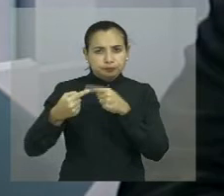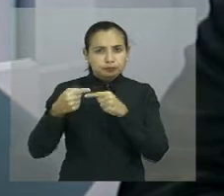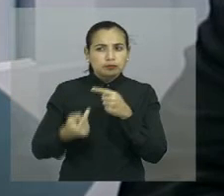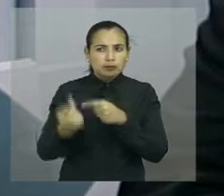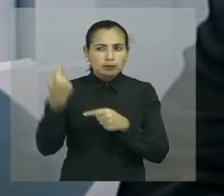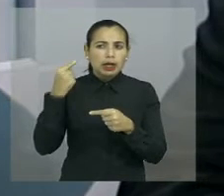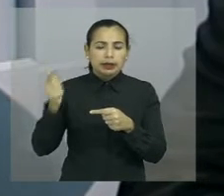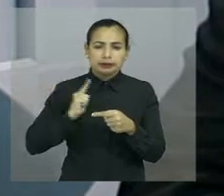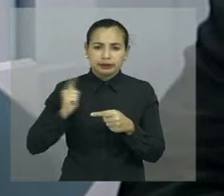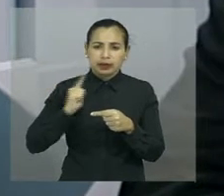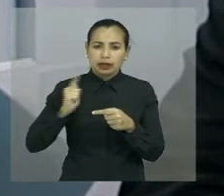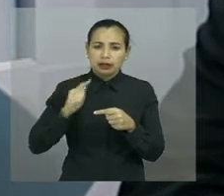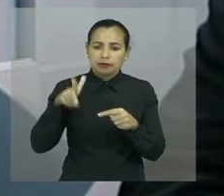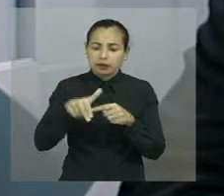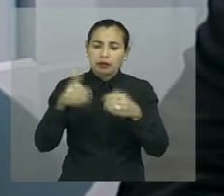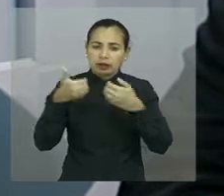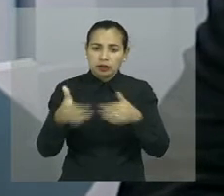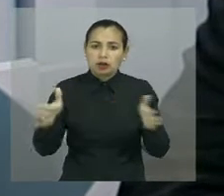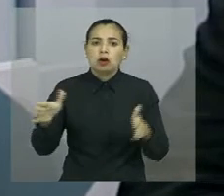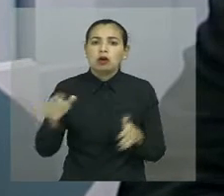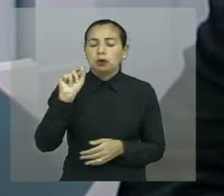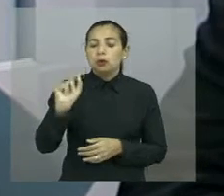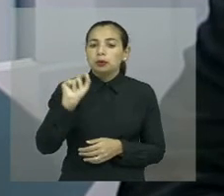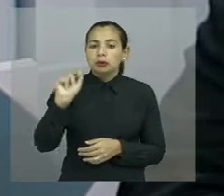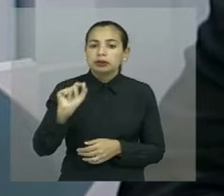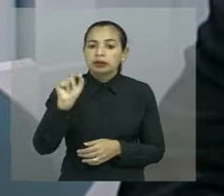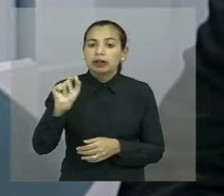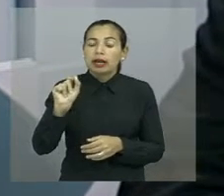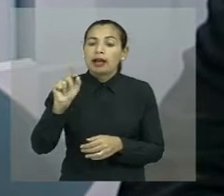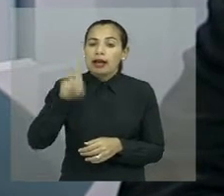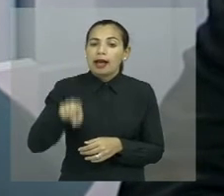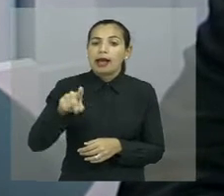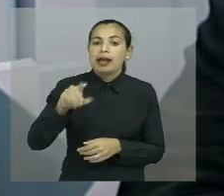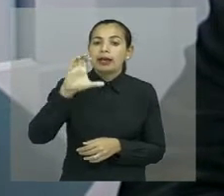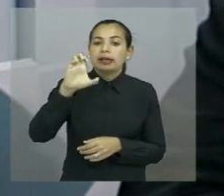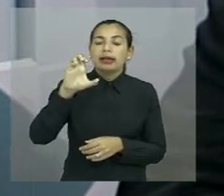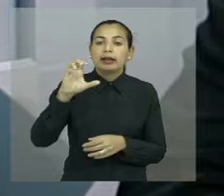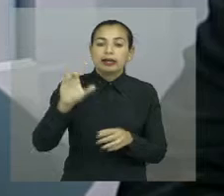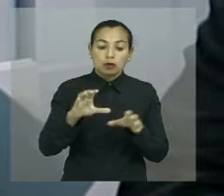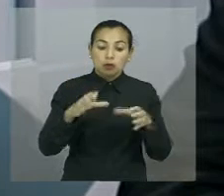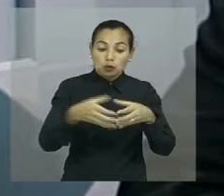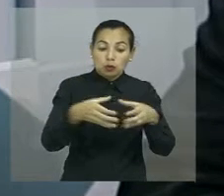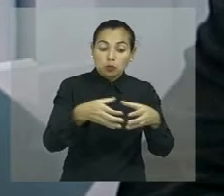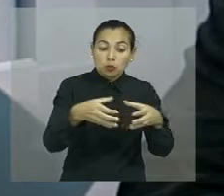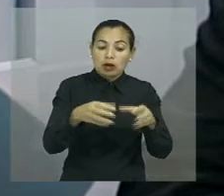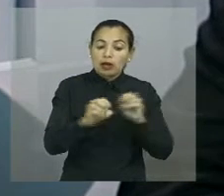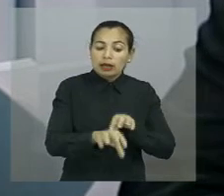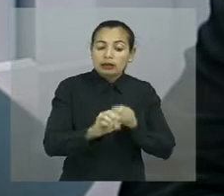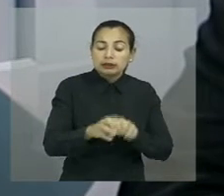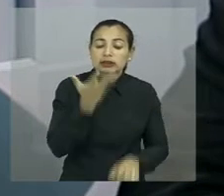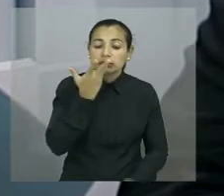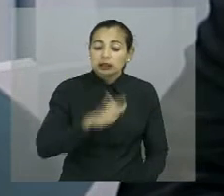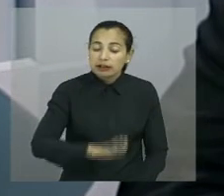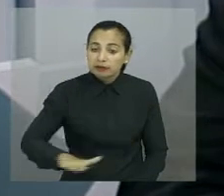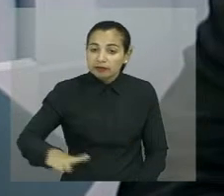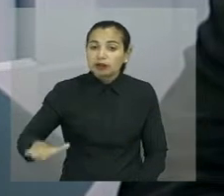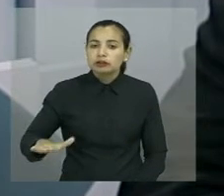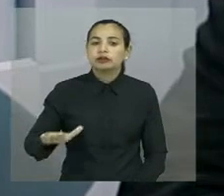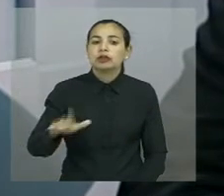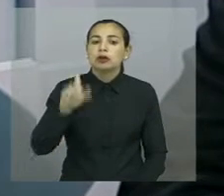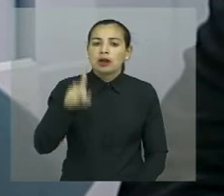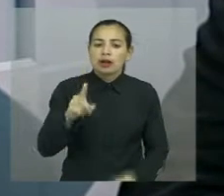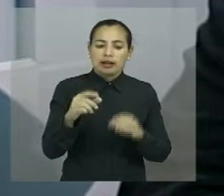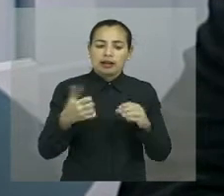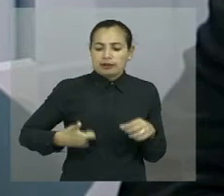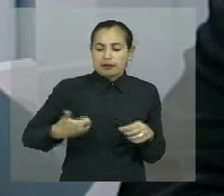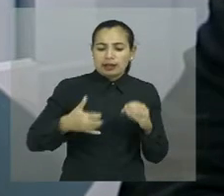inauguração do CEALDI Fax Rios, né, de um centro de educação infantil, que é para crianças, né, de